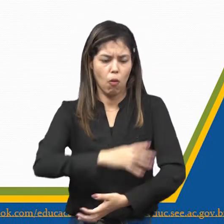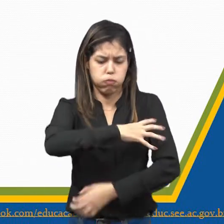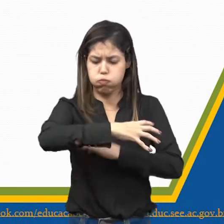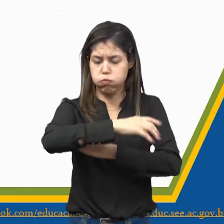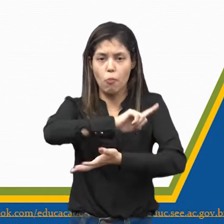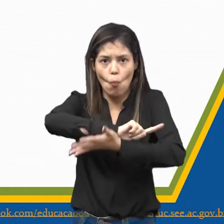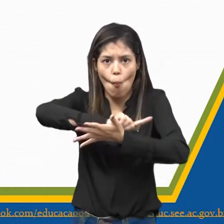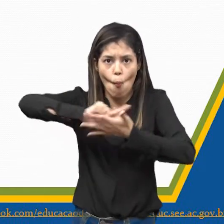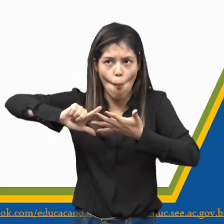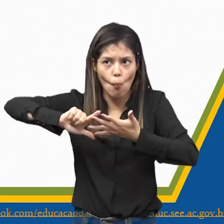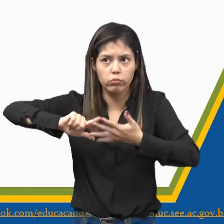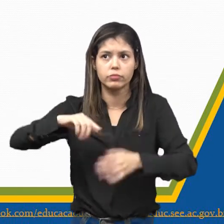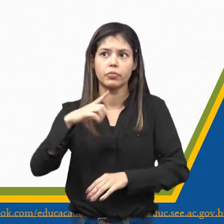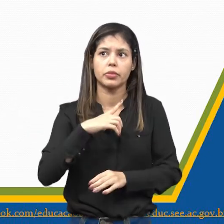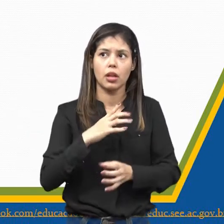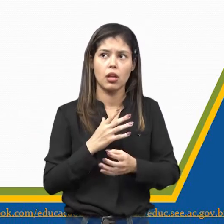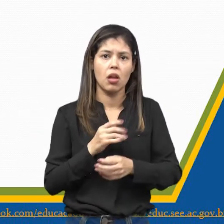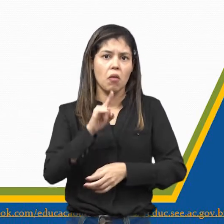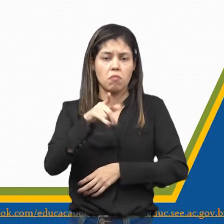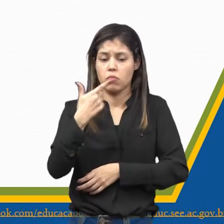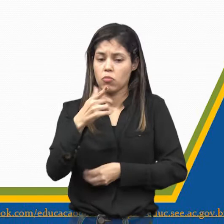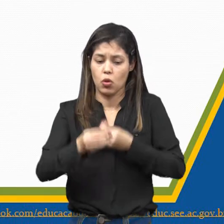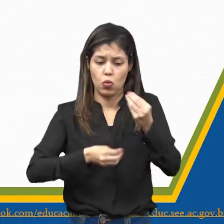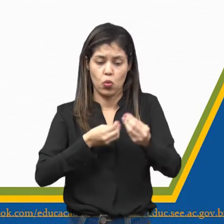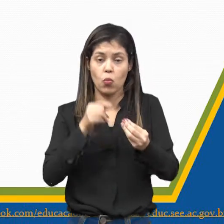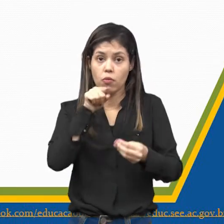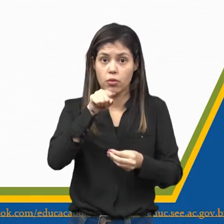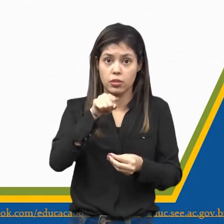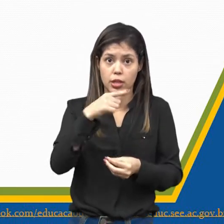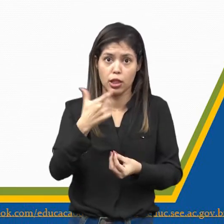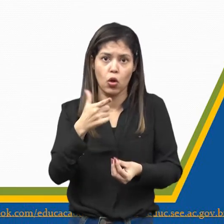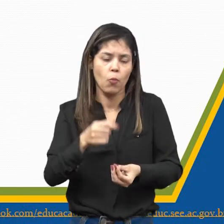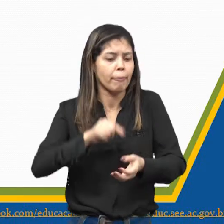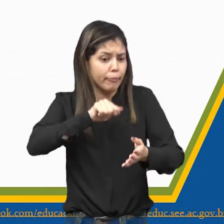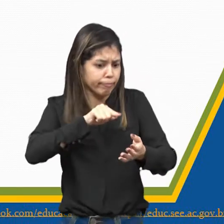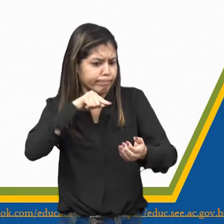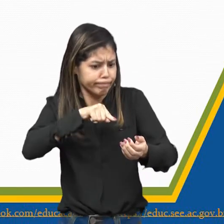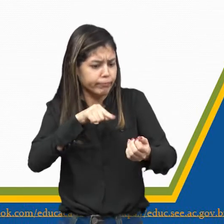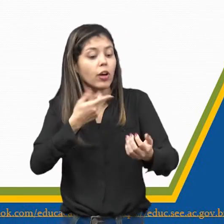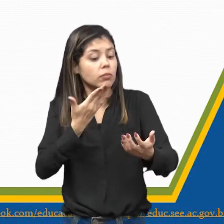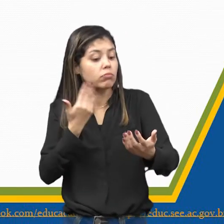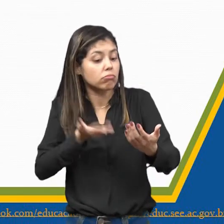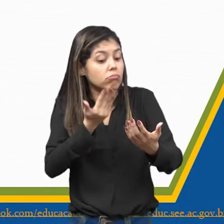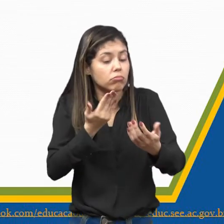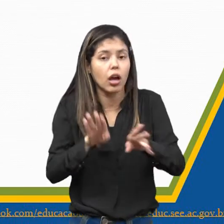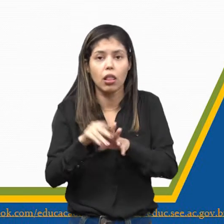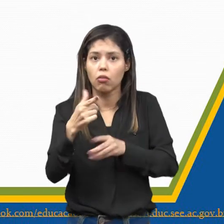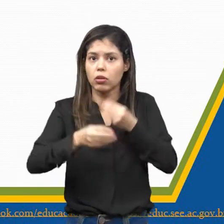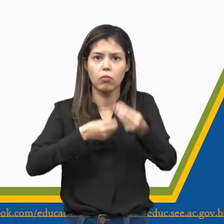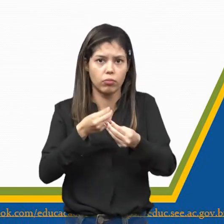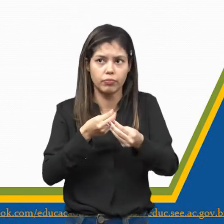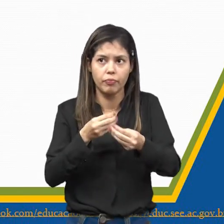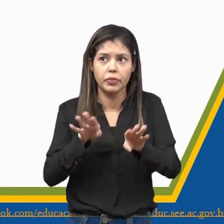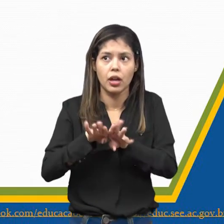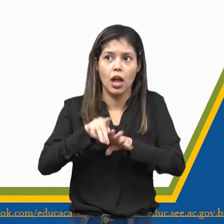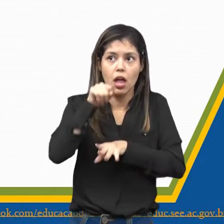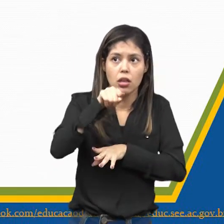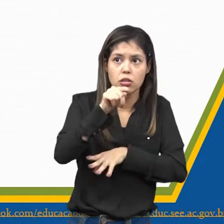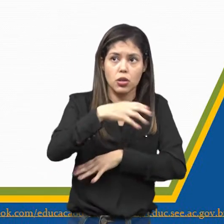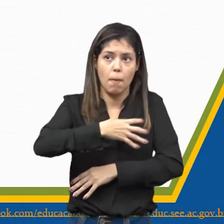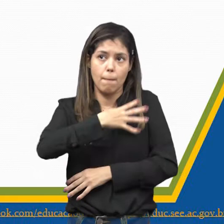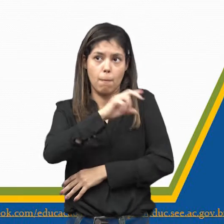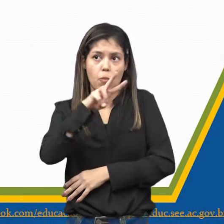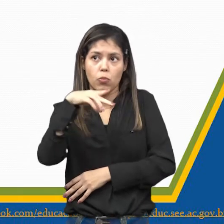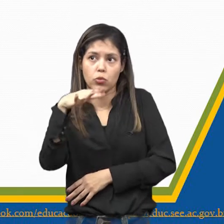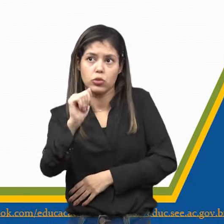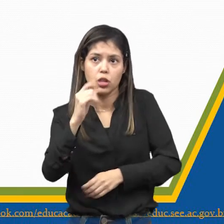O músculo liso ele é involuntário, ou seja, nós não temos controle consciente dele de forma direta. Esse tipo de músculo